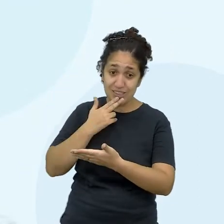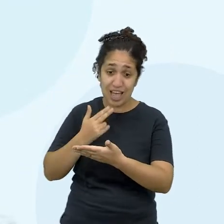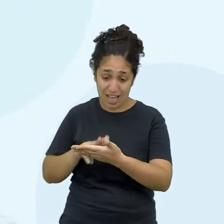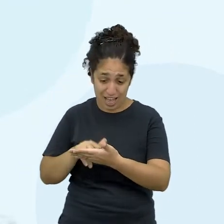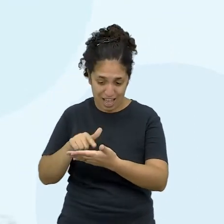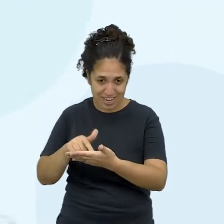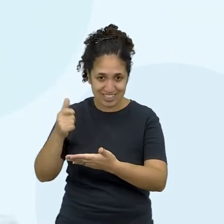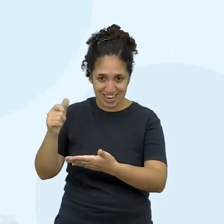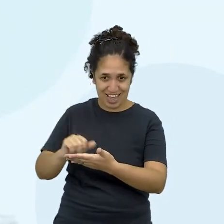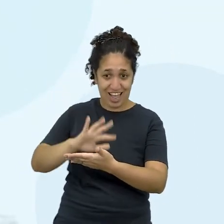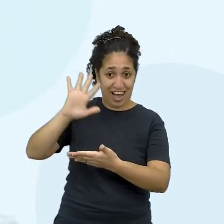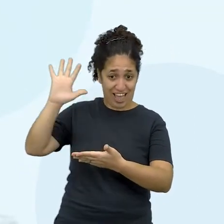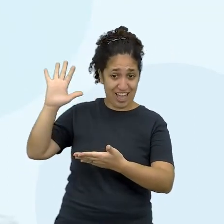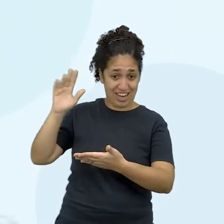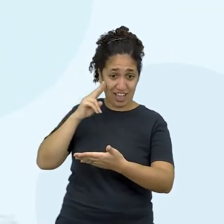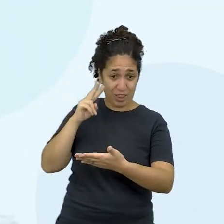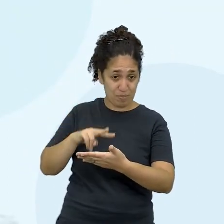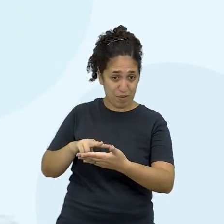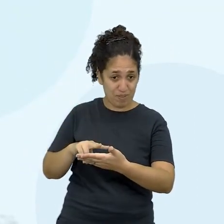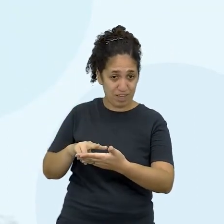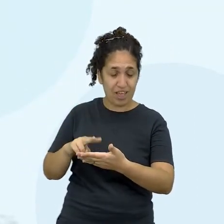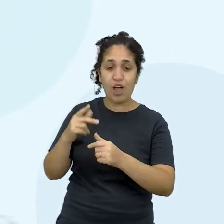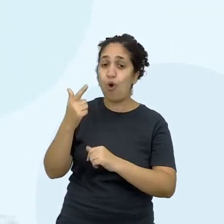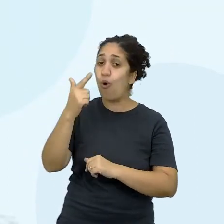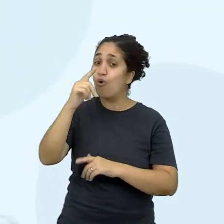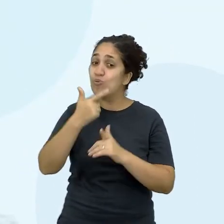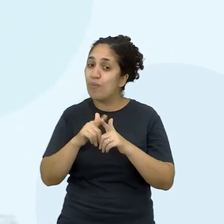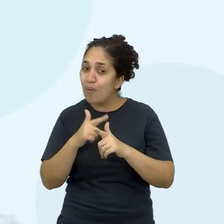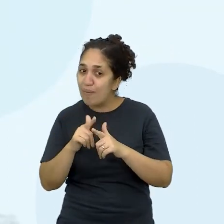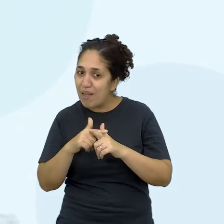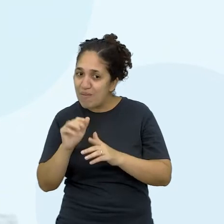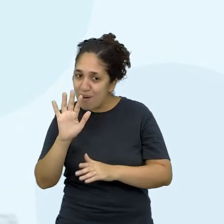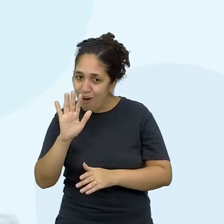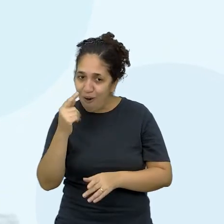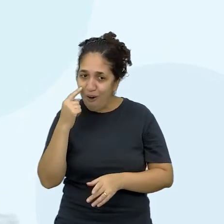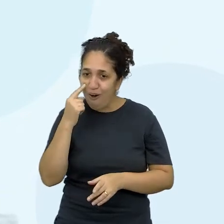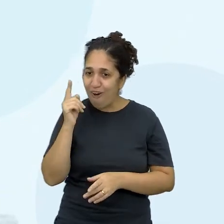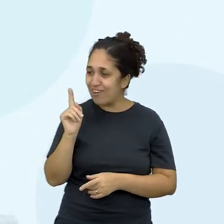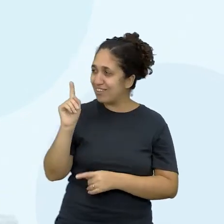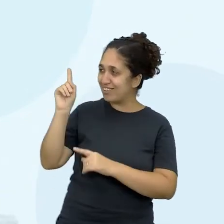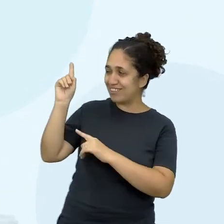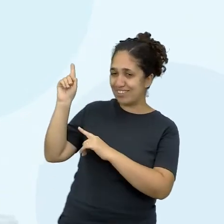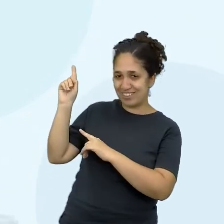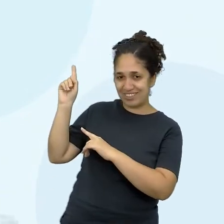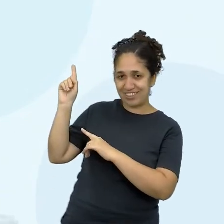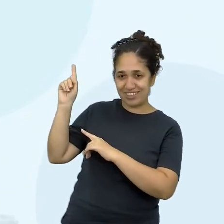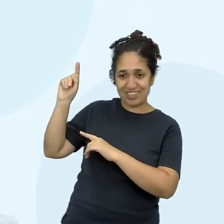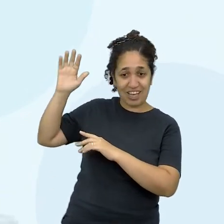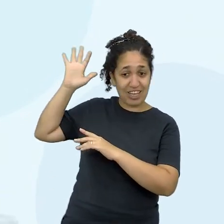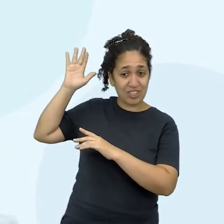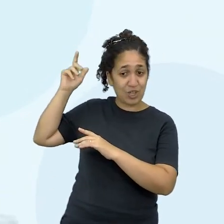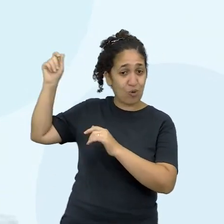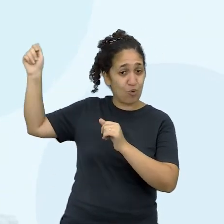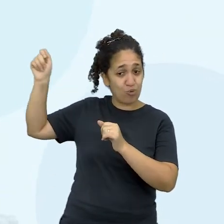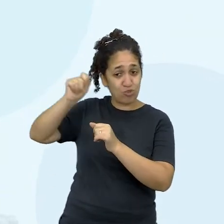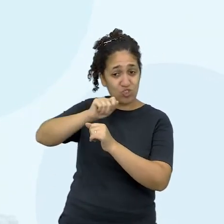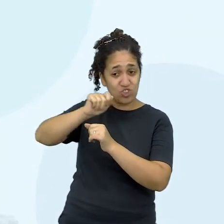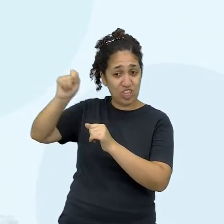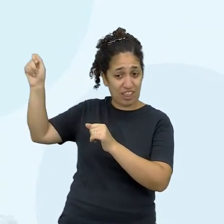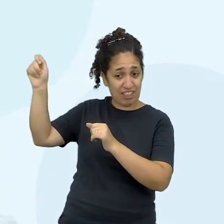está iluminada. E tampouco tem um outro problema também, ó, que essa cortina que tem aqui,